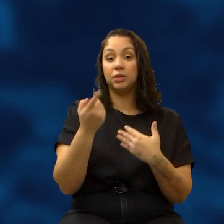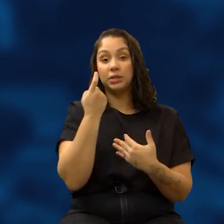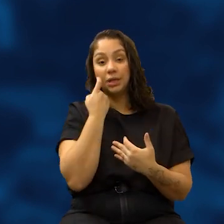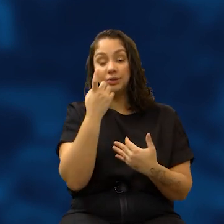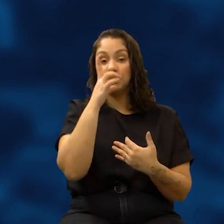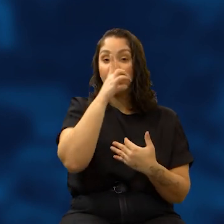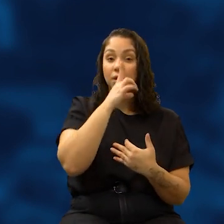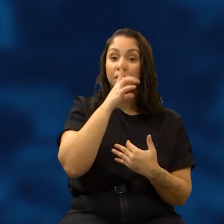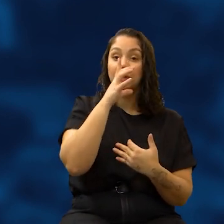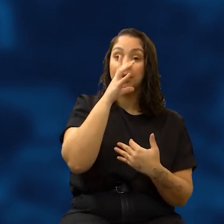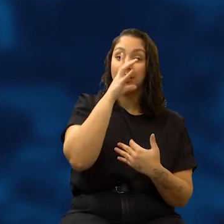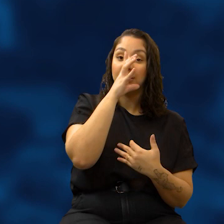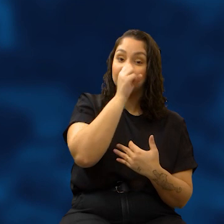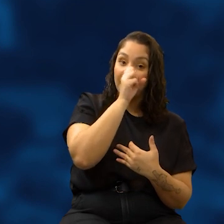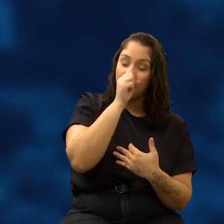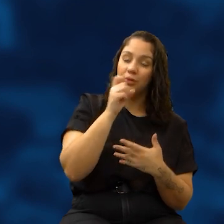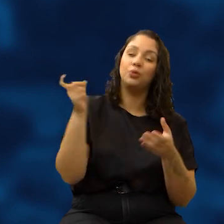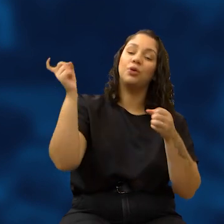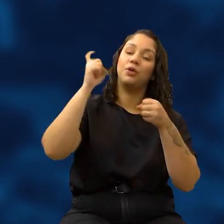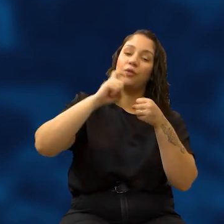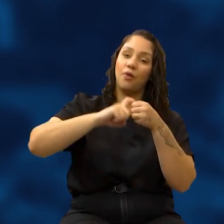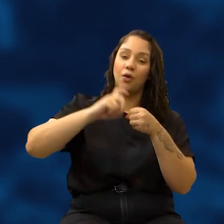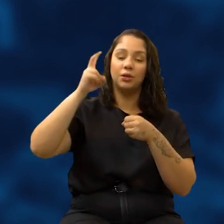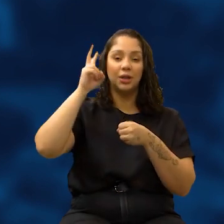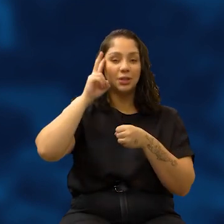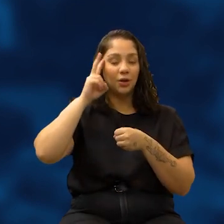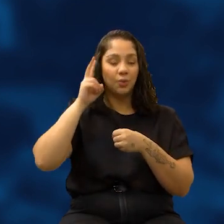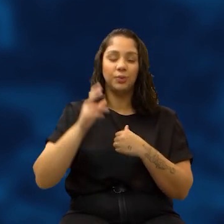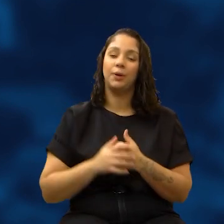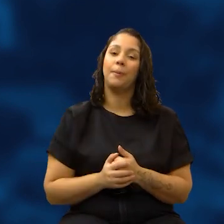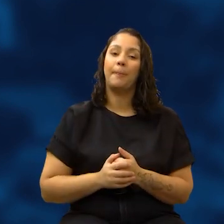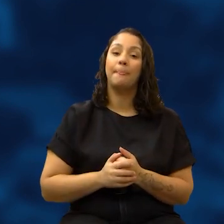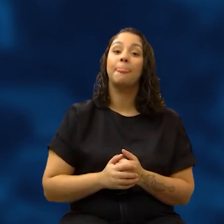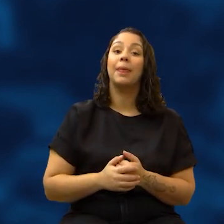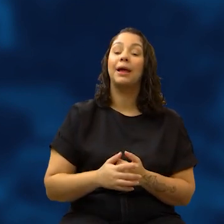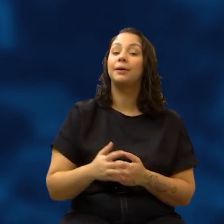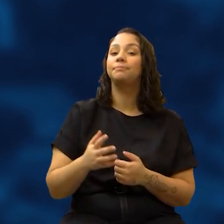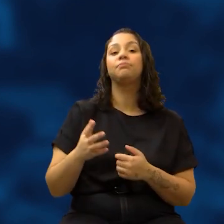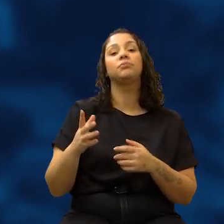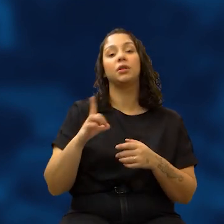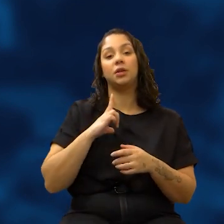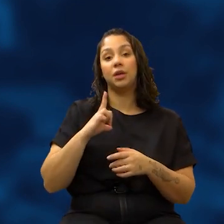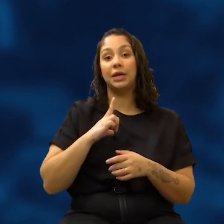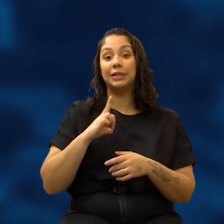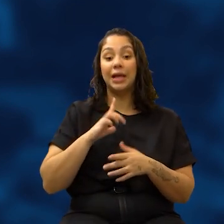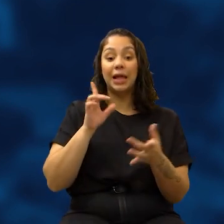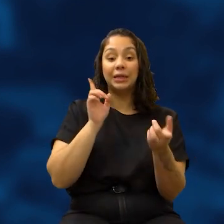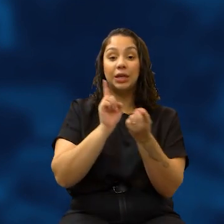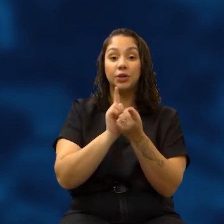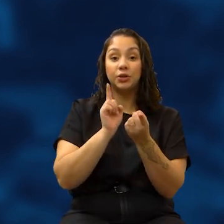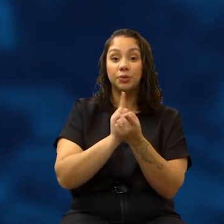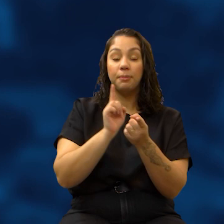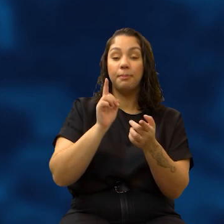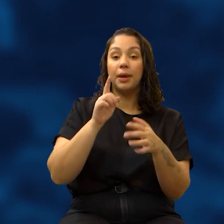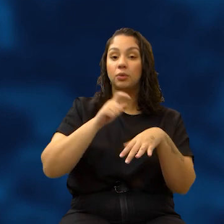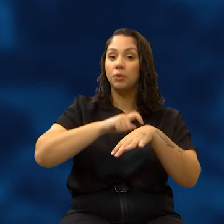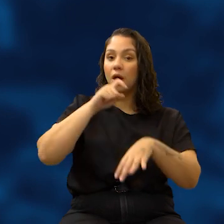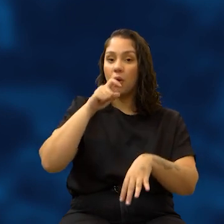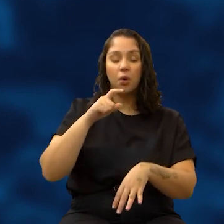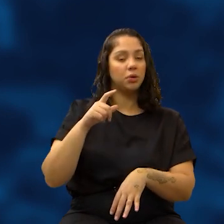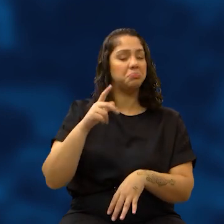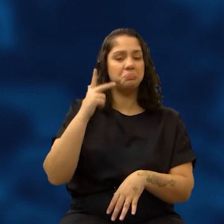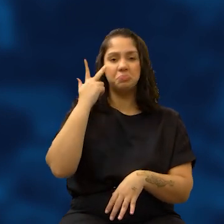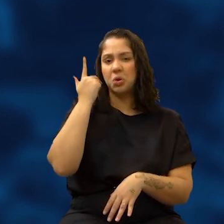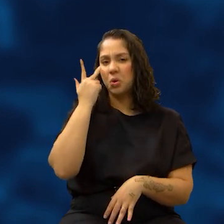só reabrem na segunda-feira. Os prontos-socorros e unidades de pronto atendimento funcionam normalmente 24